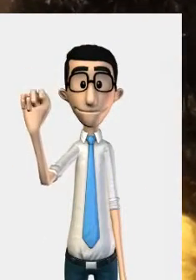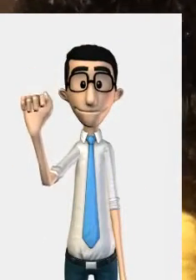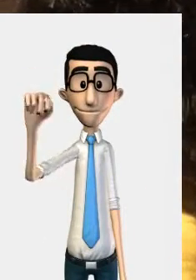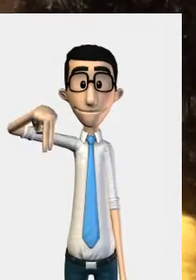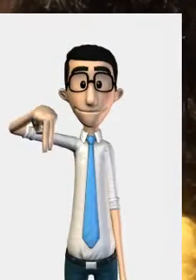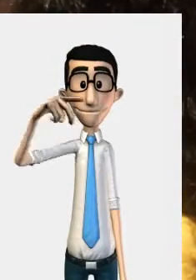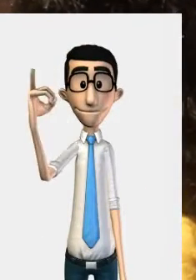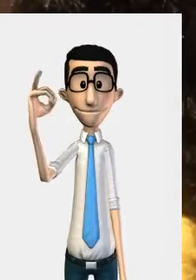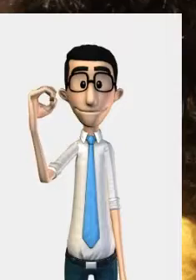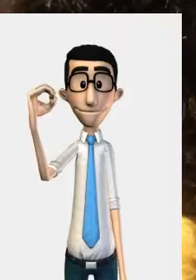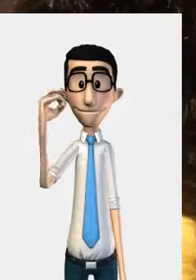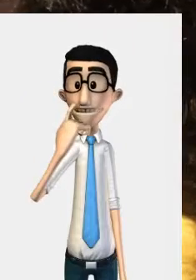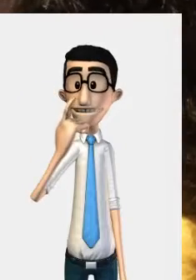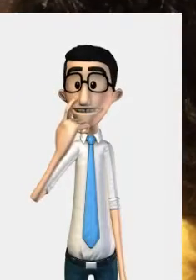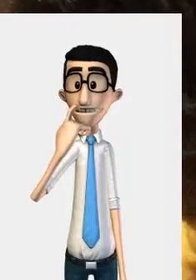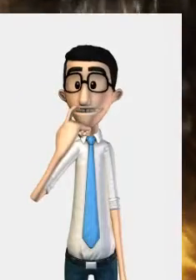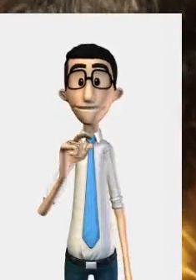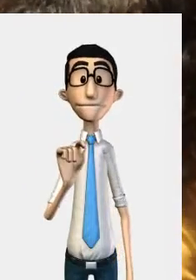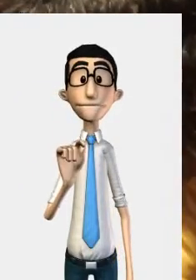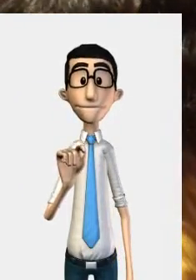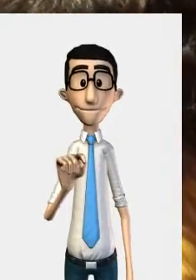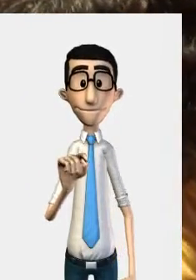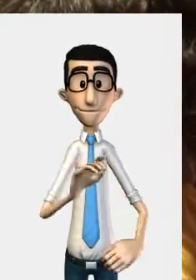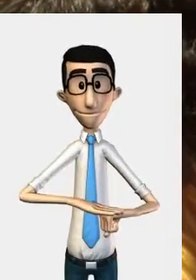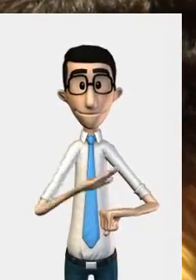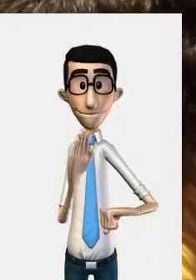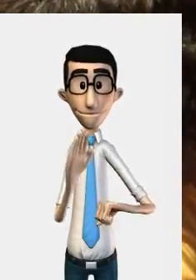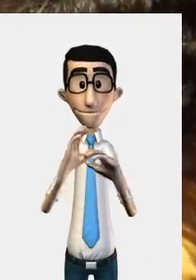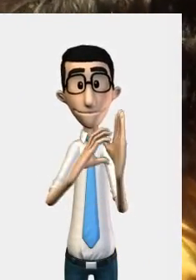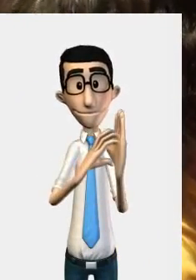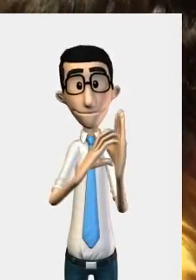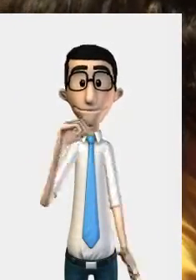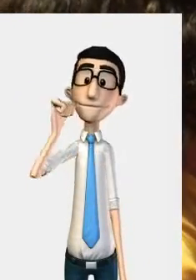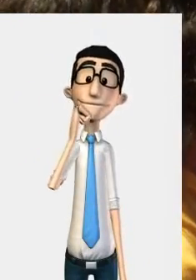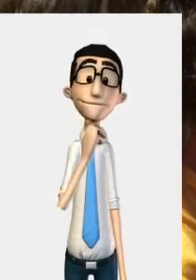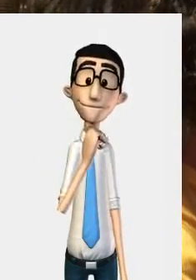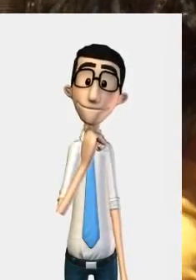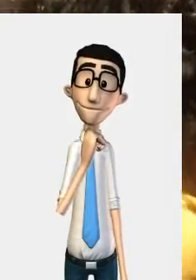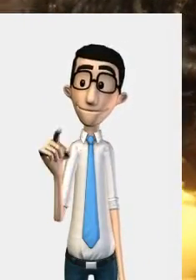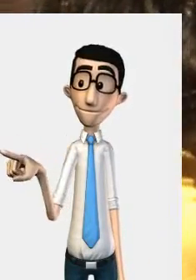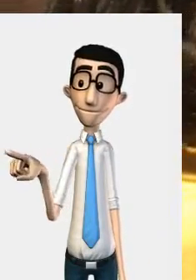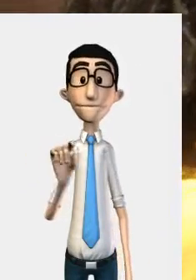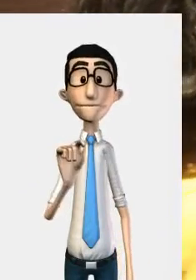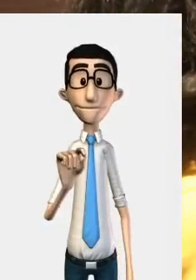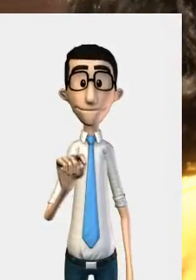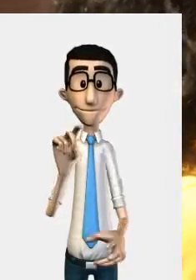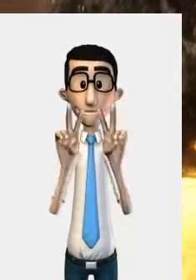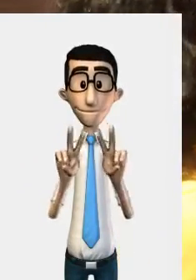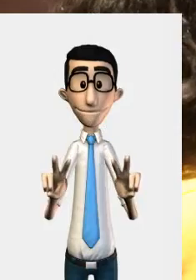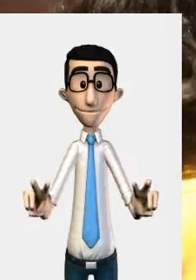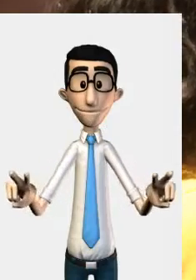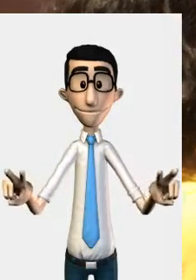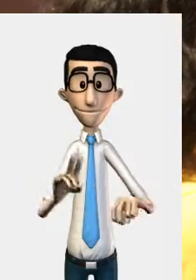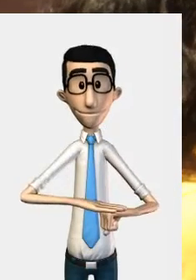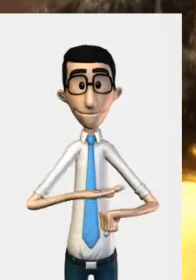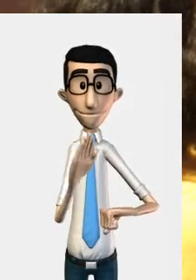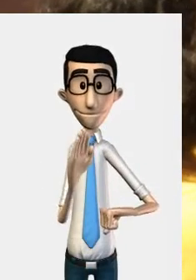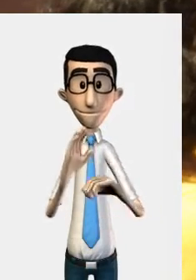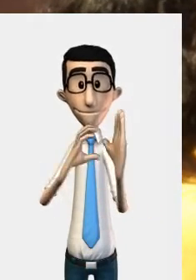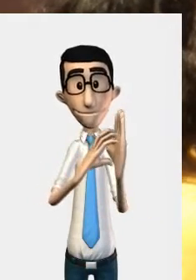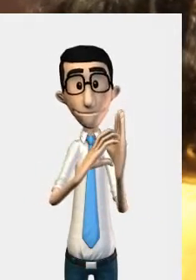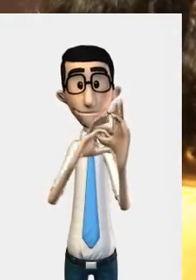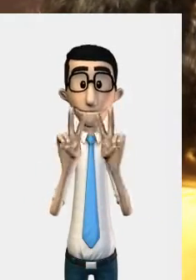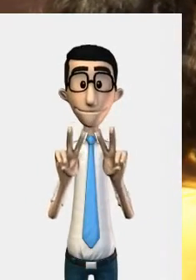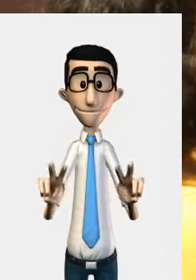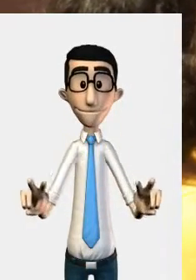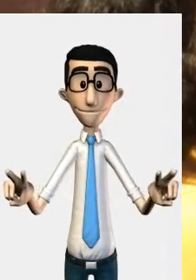fez formações específicas para diagnóstico. Isso, por exemplo, não é o meu foco de trabalho. O meu foco